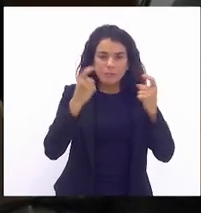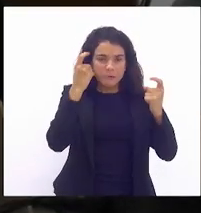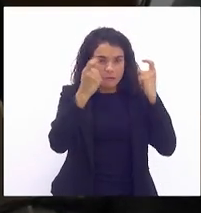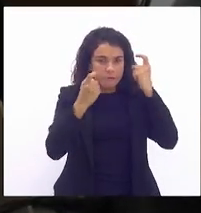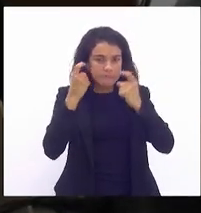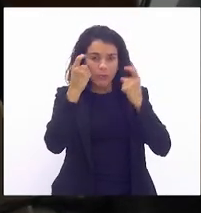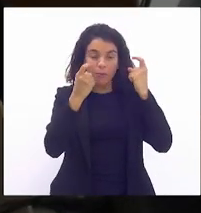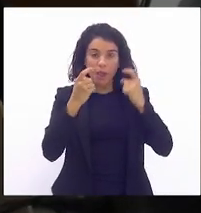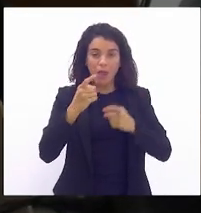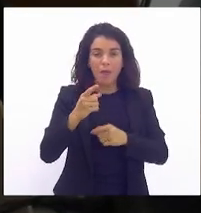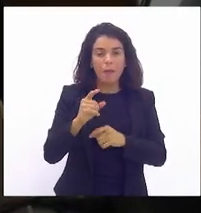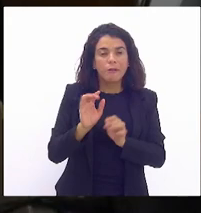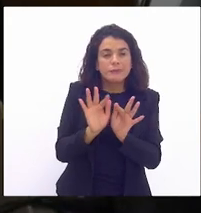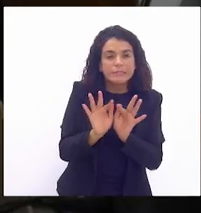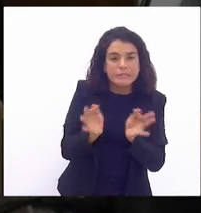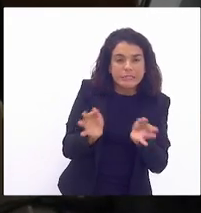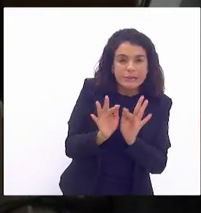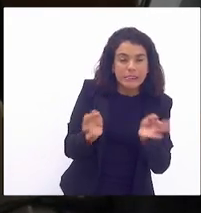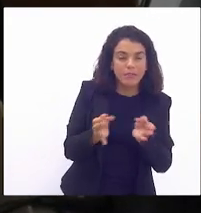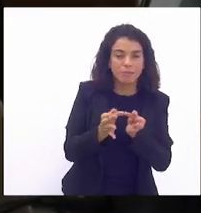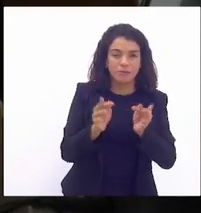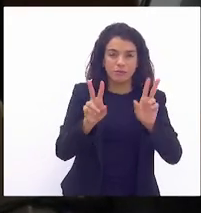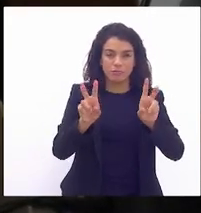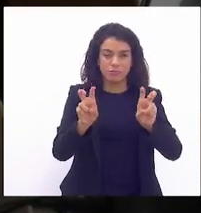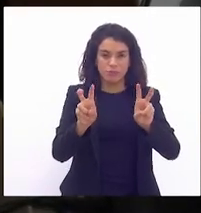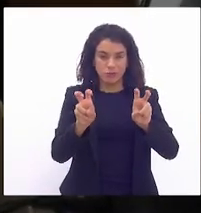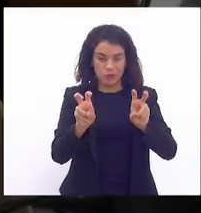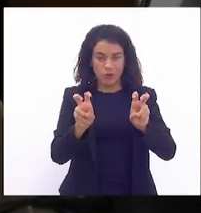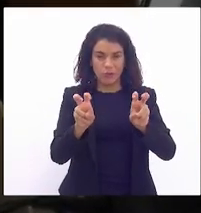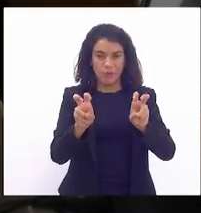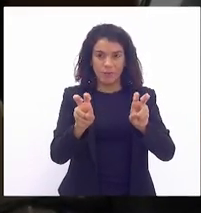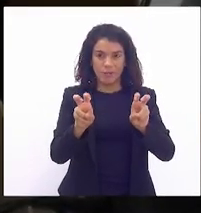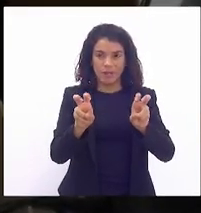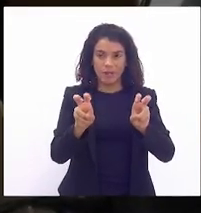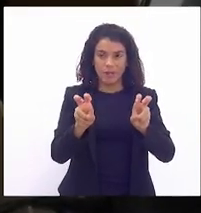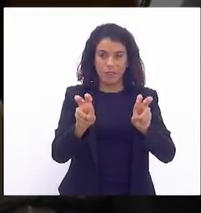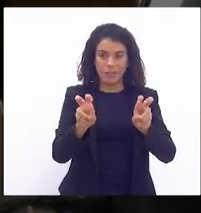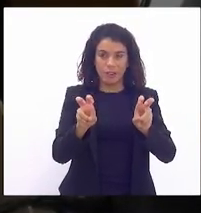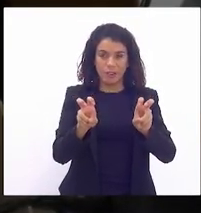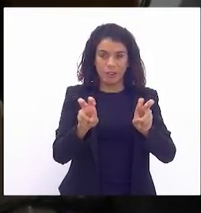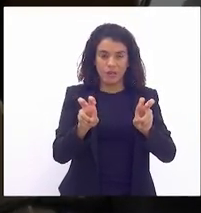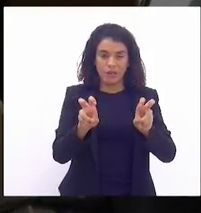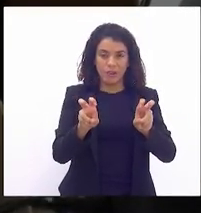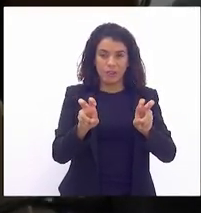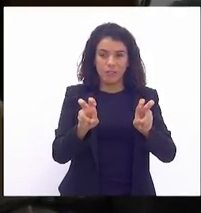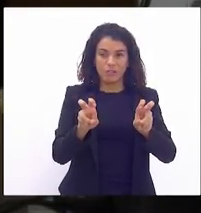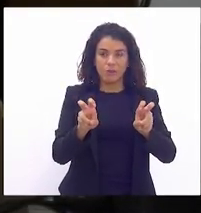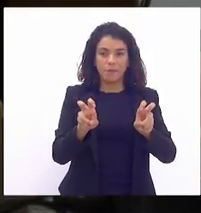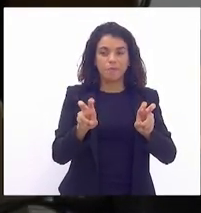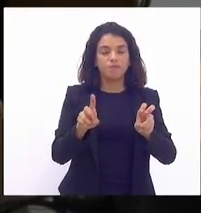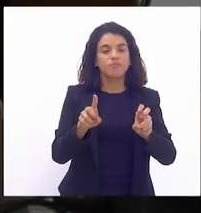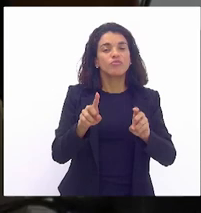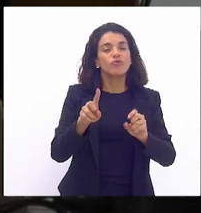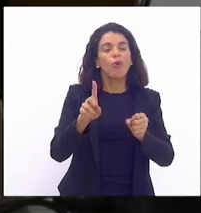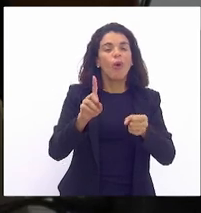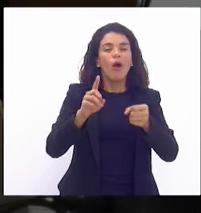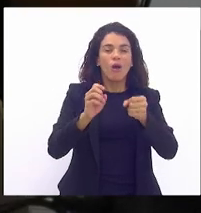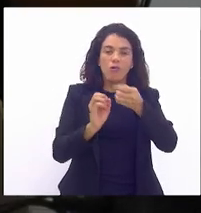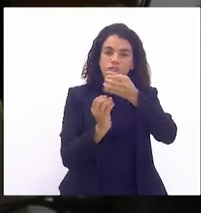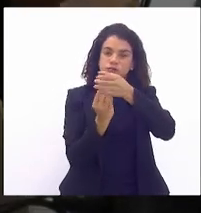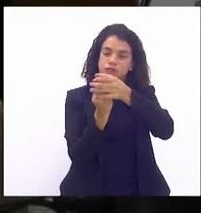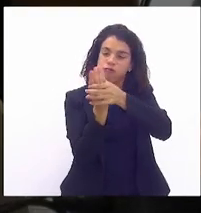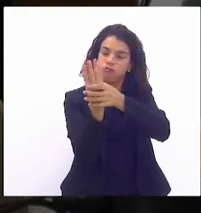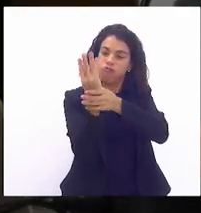a minimamente colocar na saída dos altos fornos